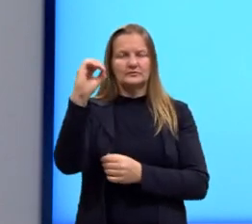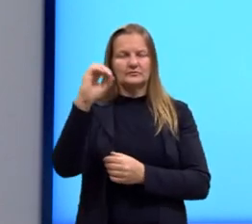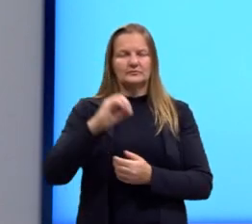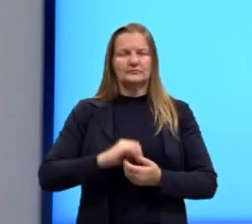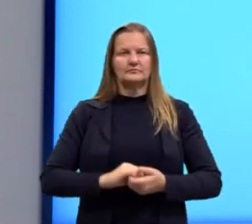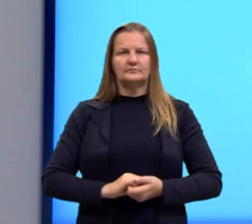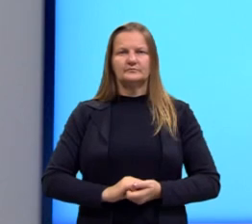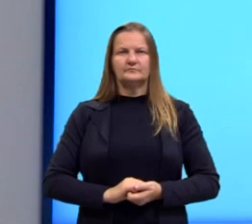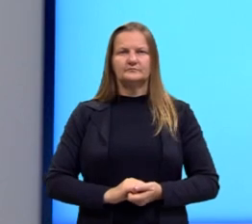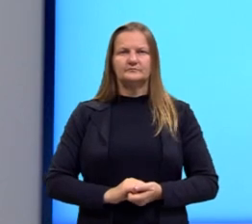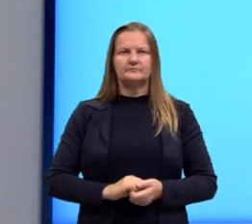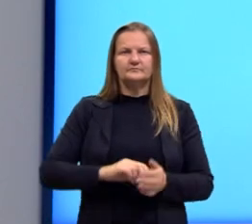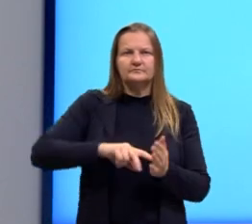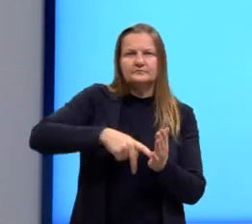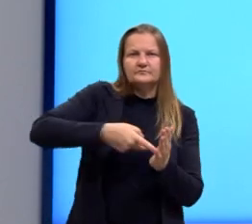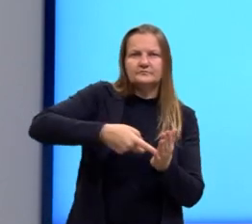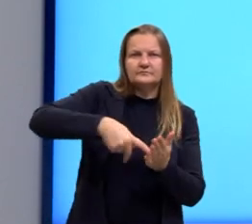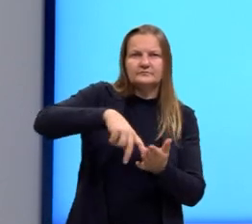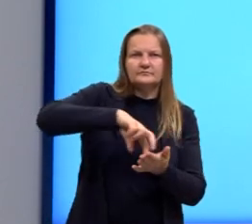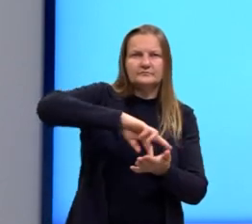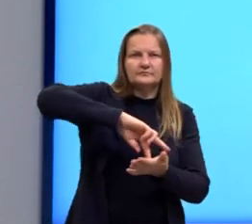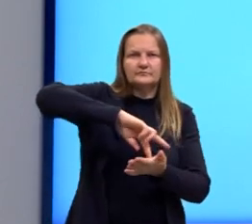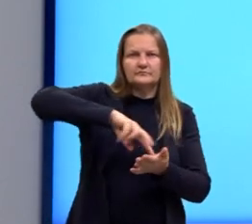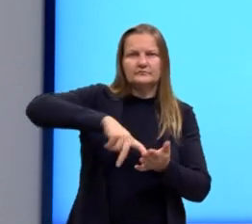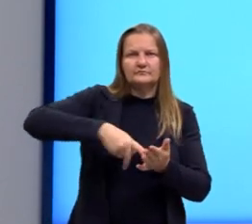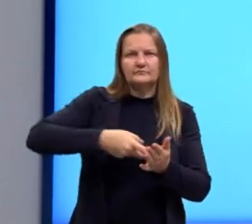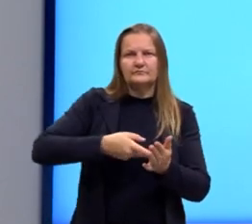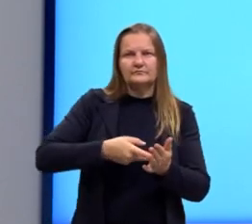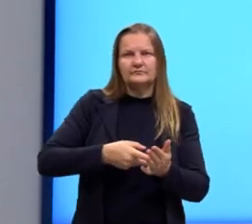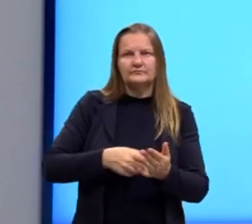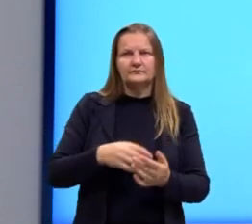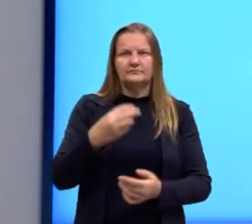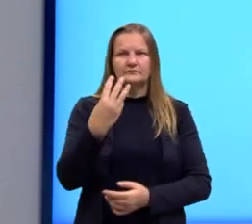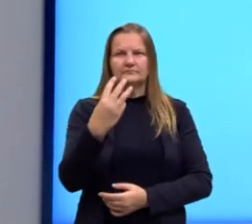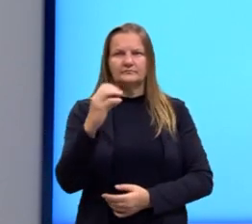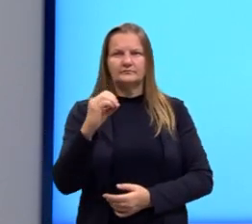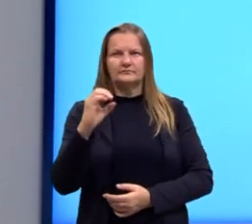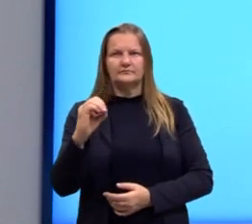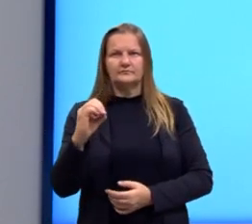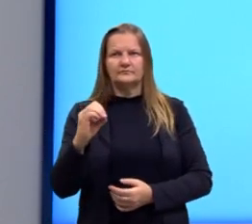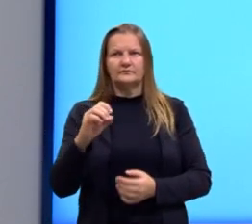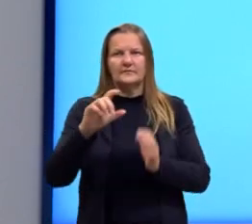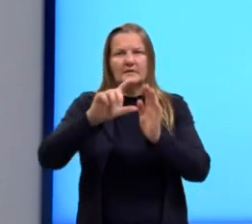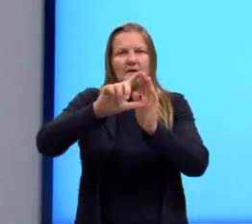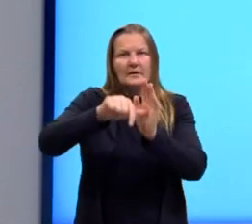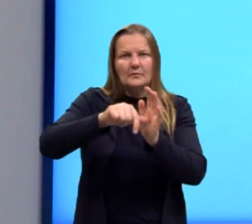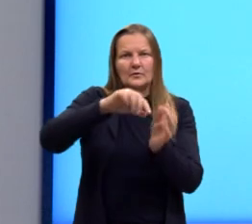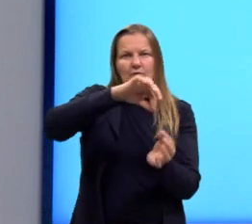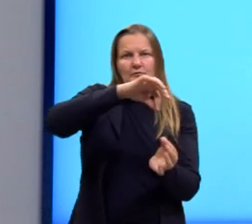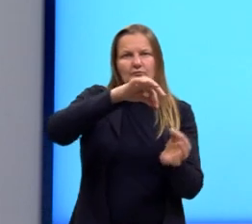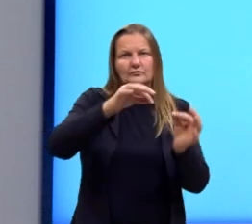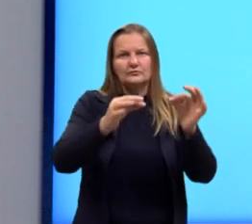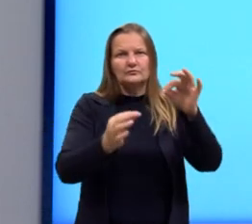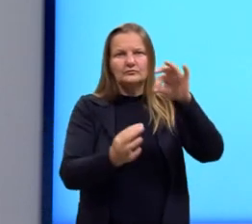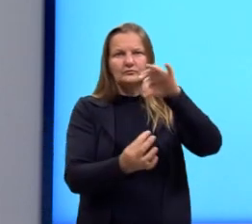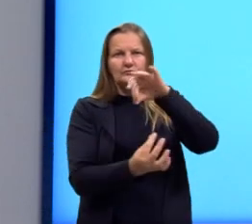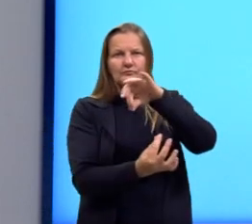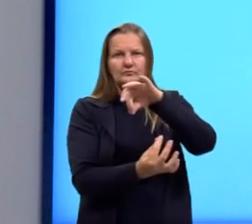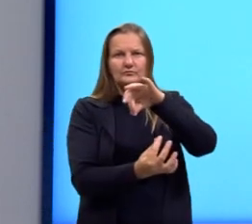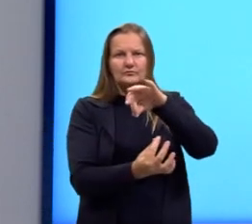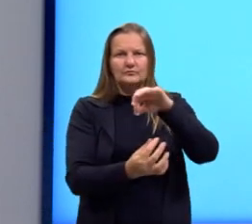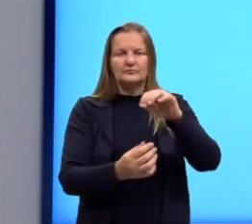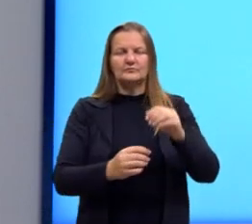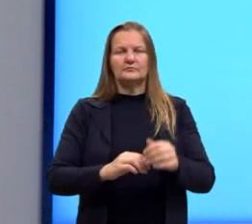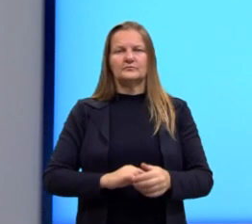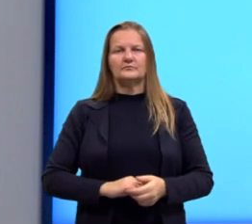aqui na circunferência eu marquei a posição que a câmera estava após então a terceira mudança que